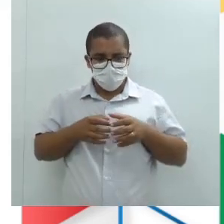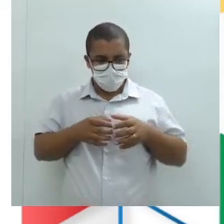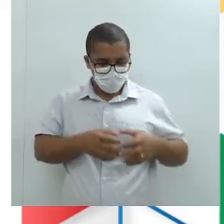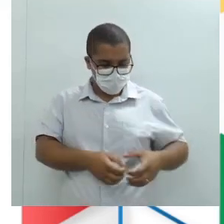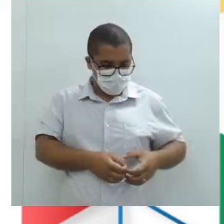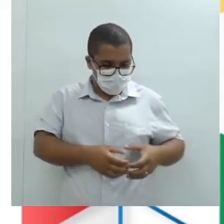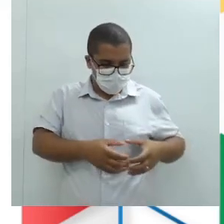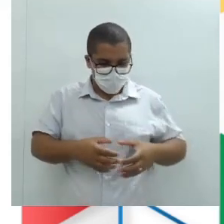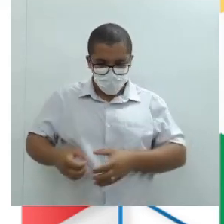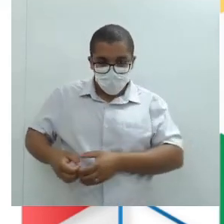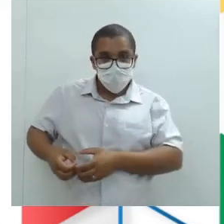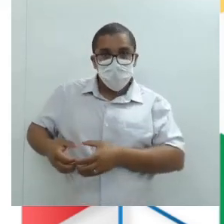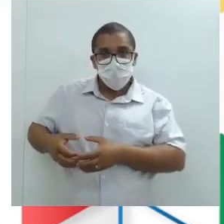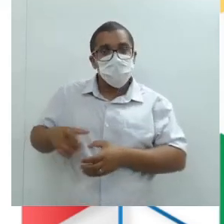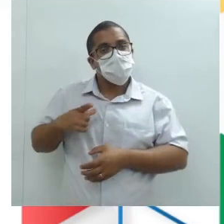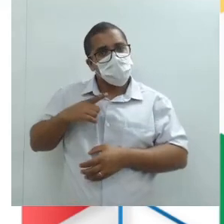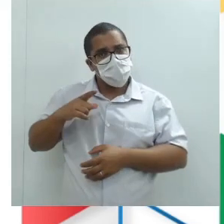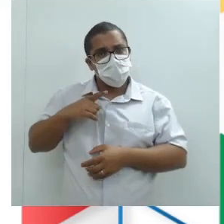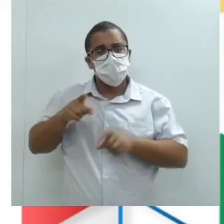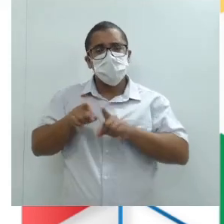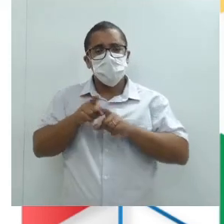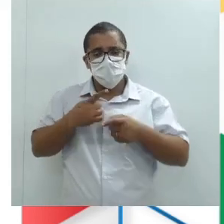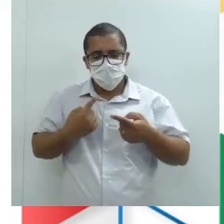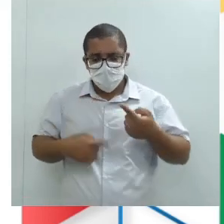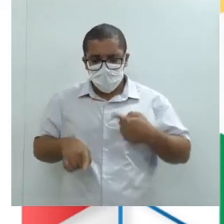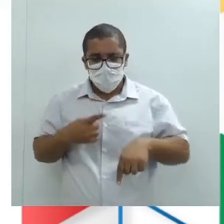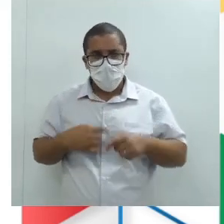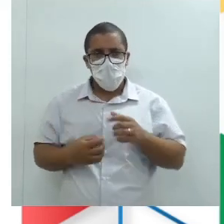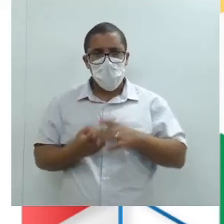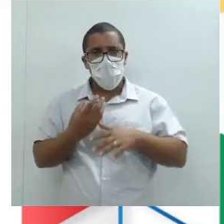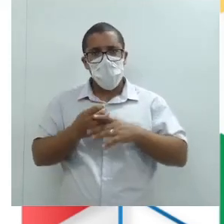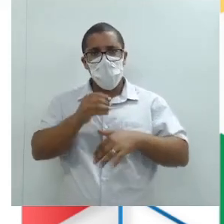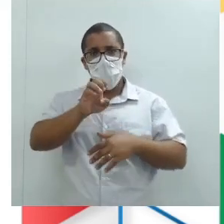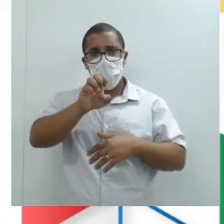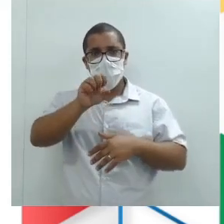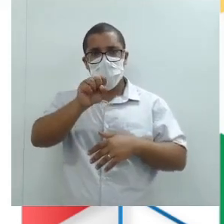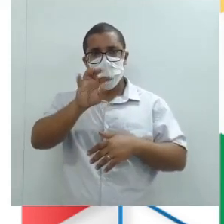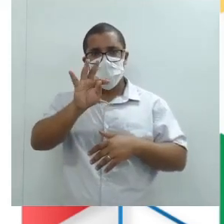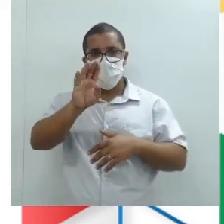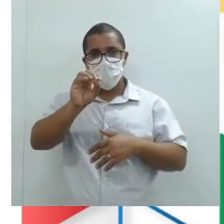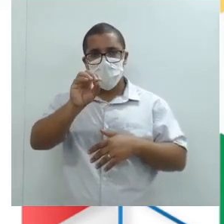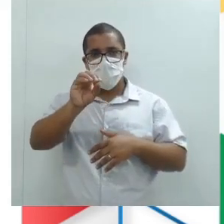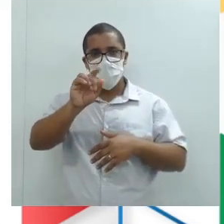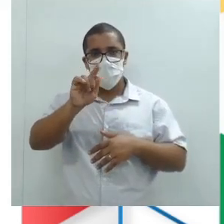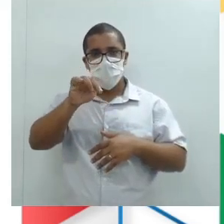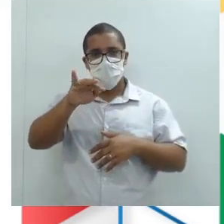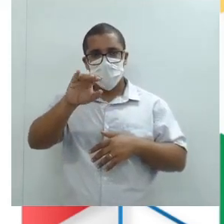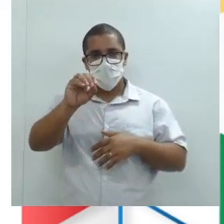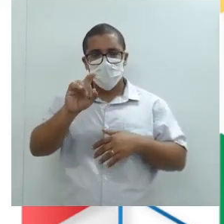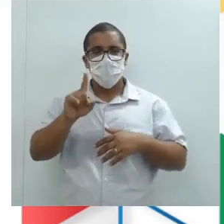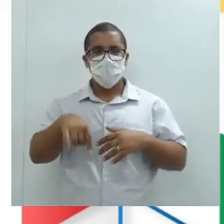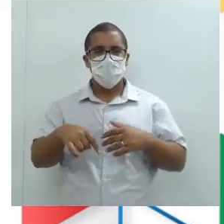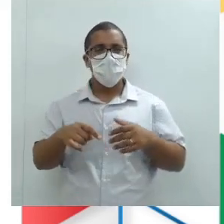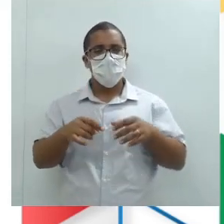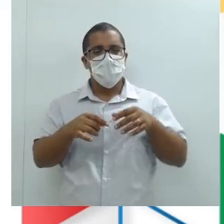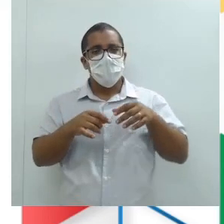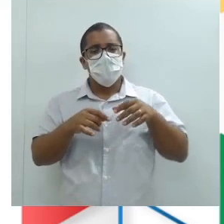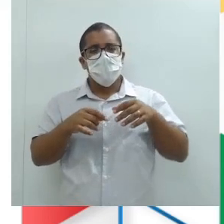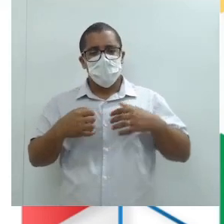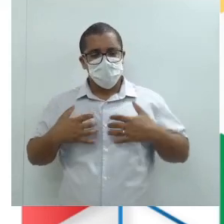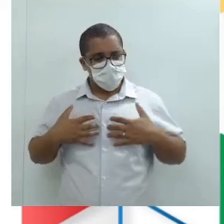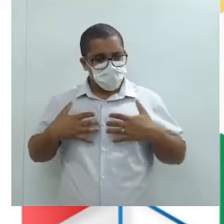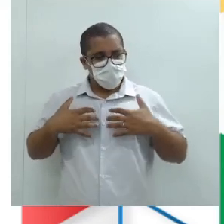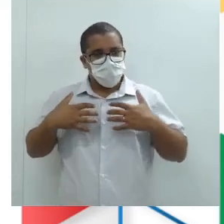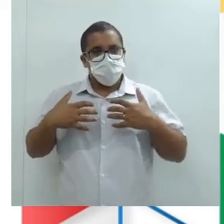a produção ali de estrogênio, que vai estimular o crescimento dos genitais e das